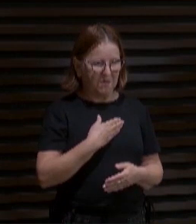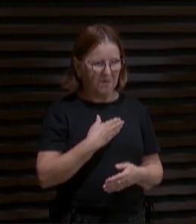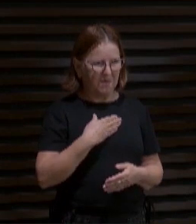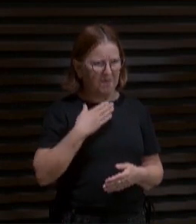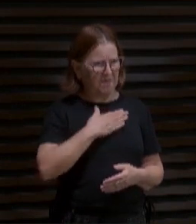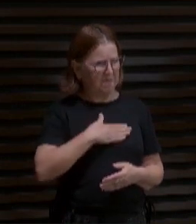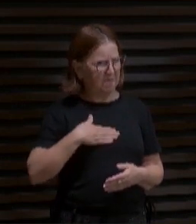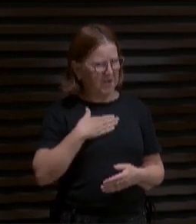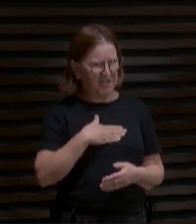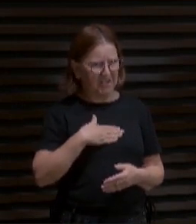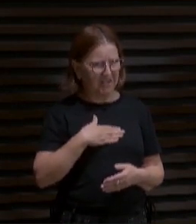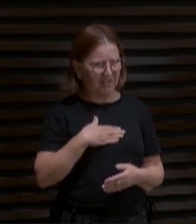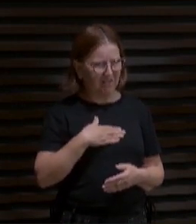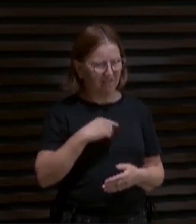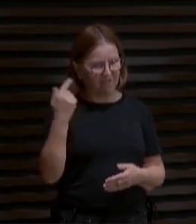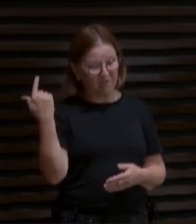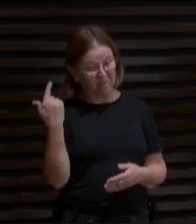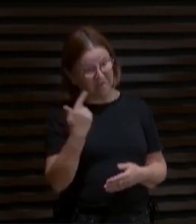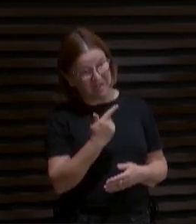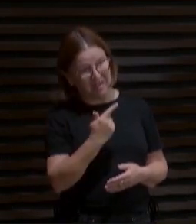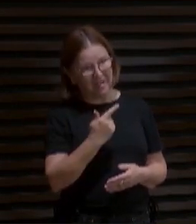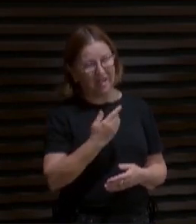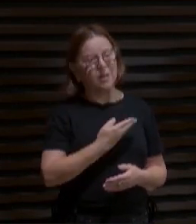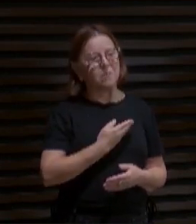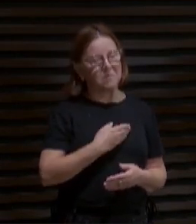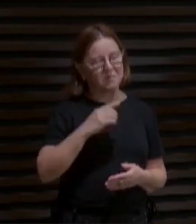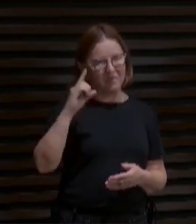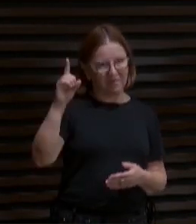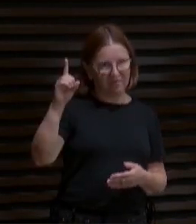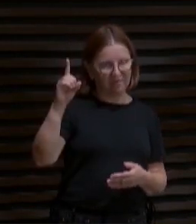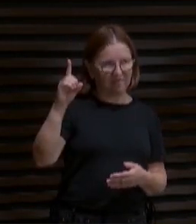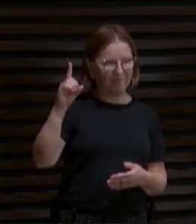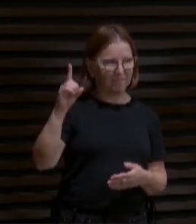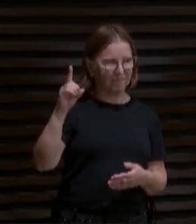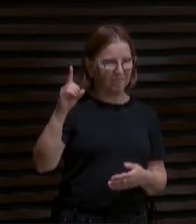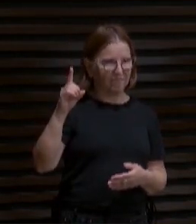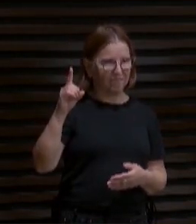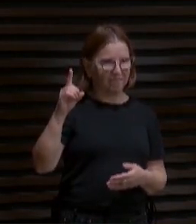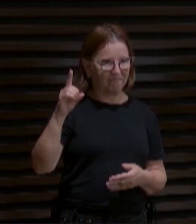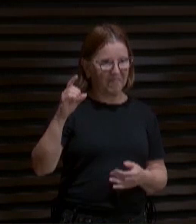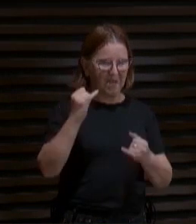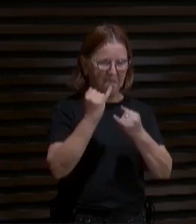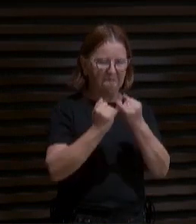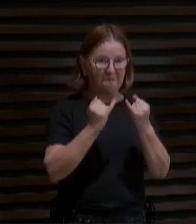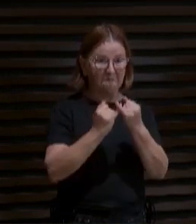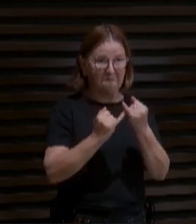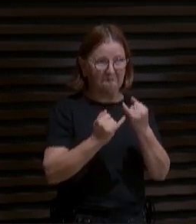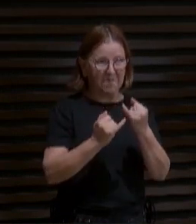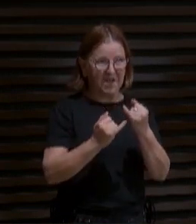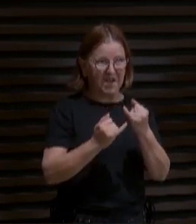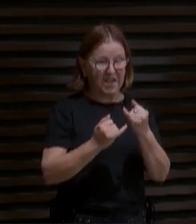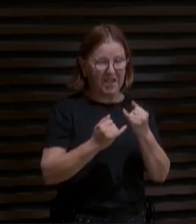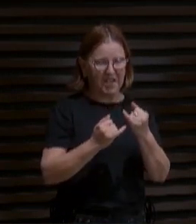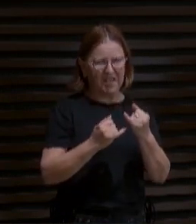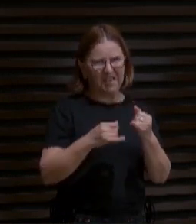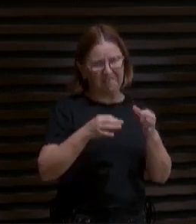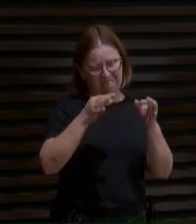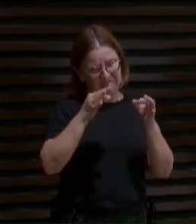que amigos de Deus, tendo forma de piedade,